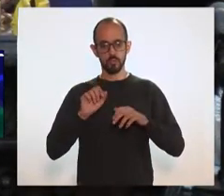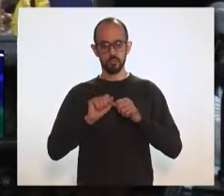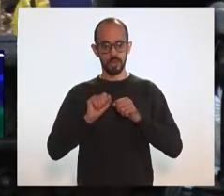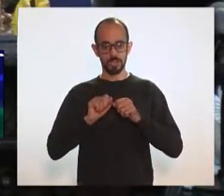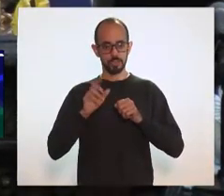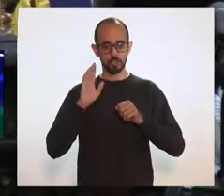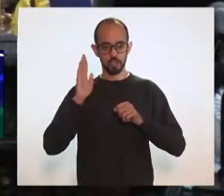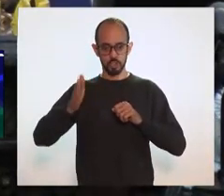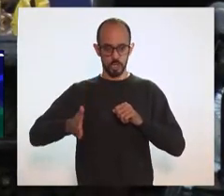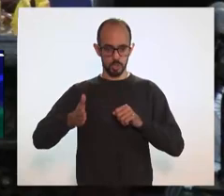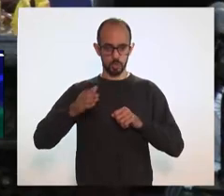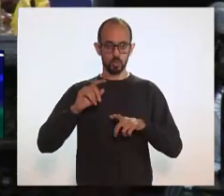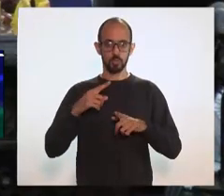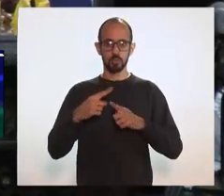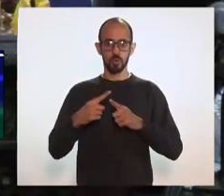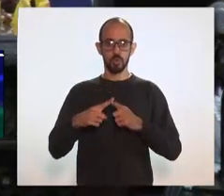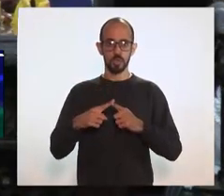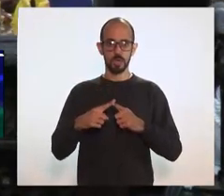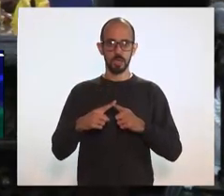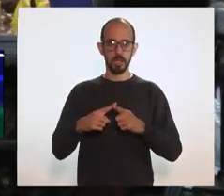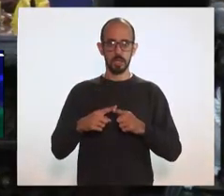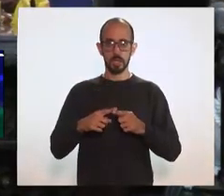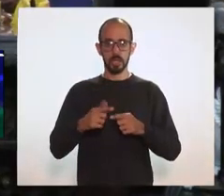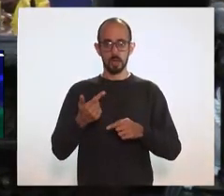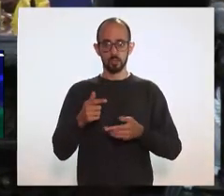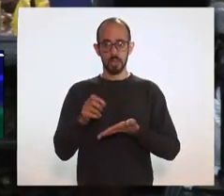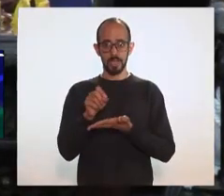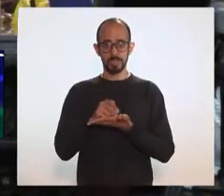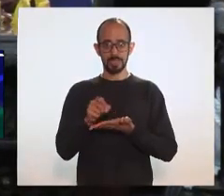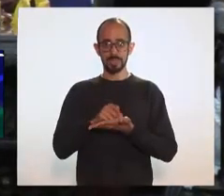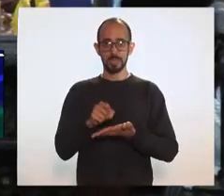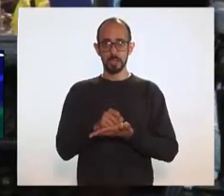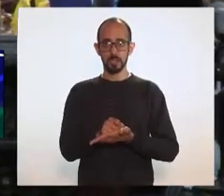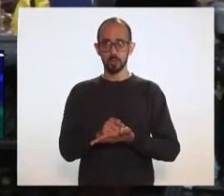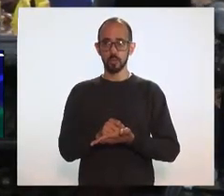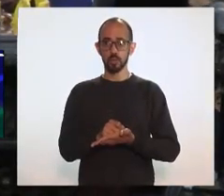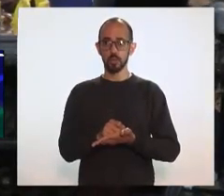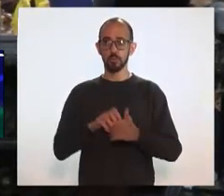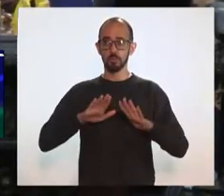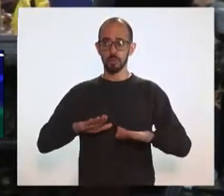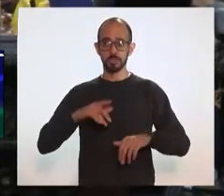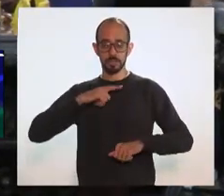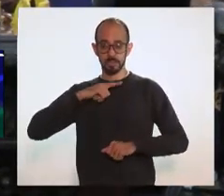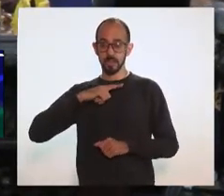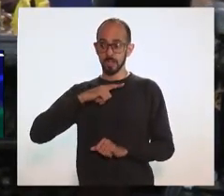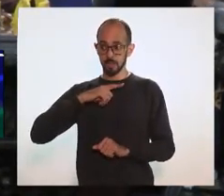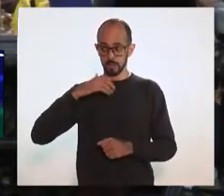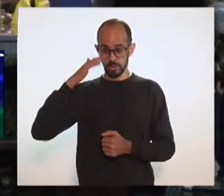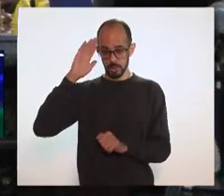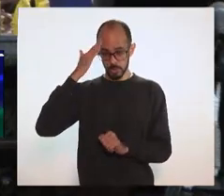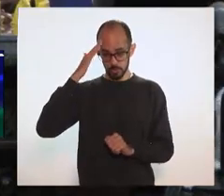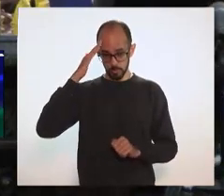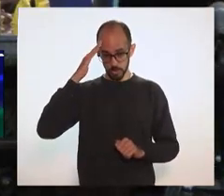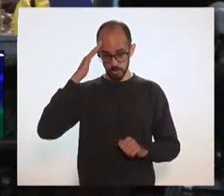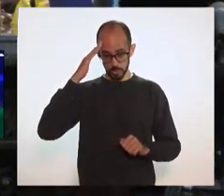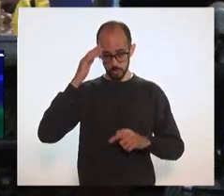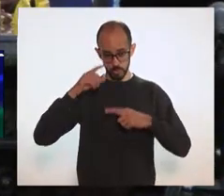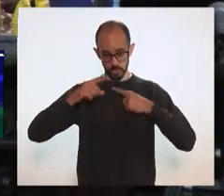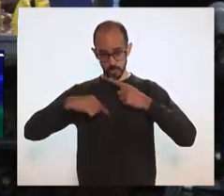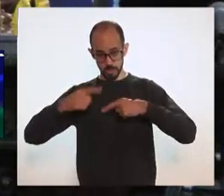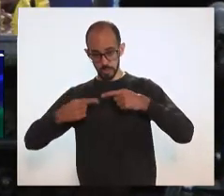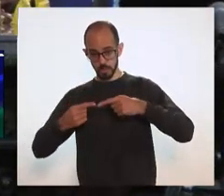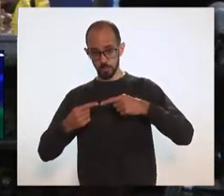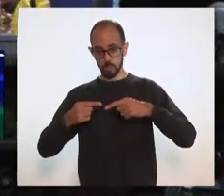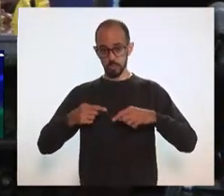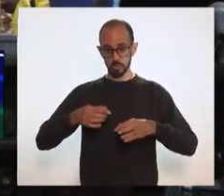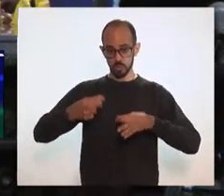Entendeu? Porque depois uma coisa não está escrito, outra coisa é o entendimento e depois vem o Ministério Público Estadual, vem o Tribunal de Contas do Estado.